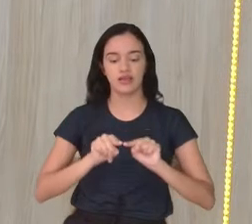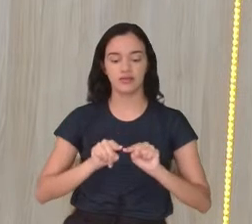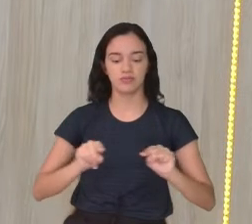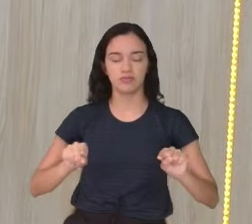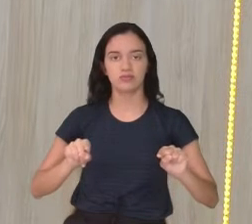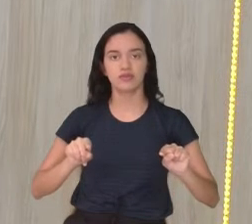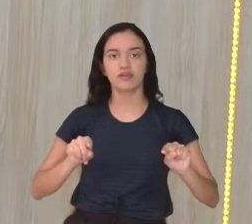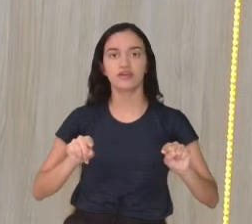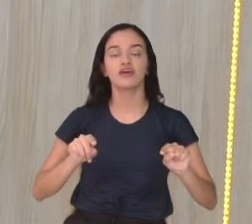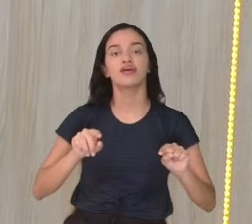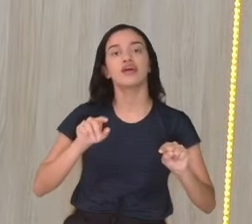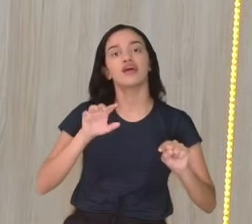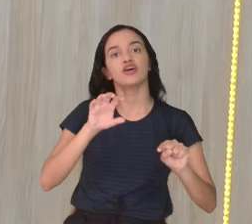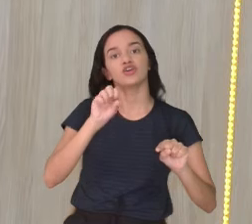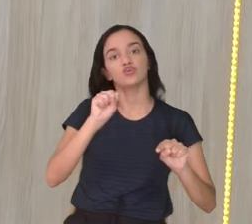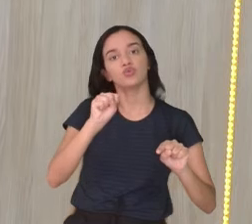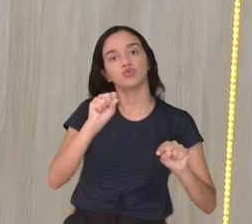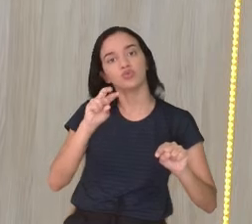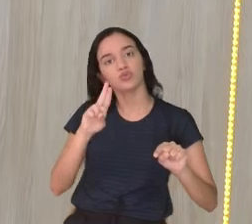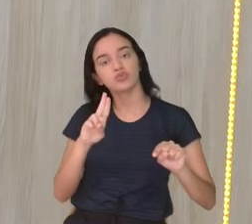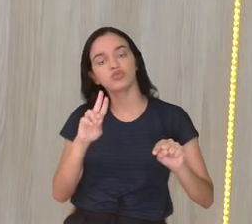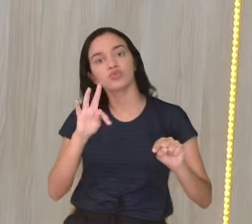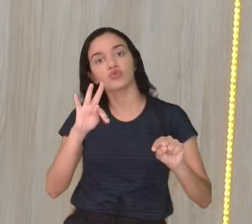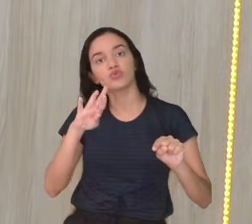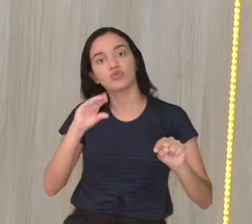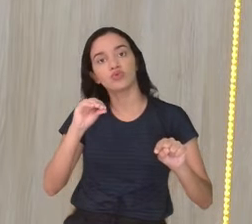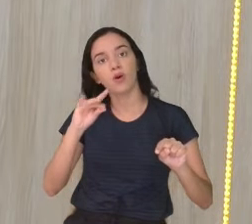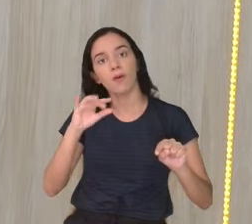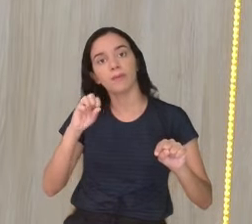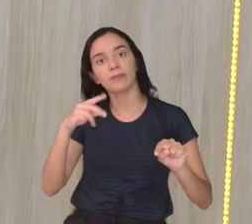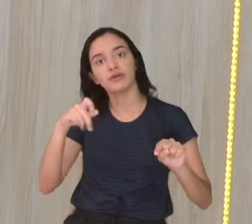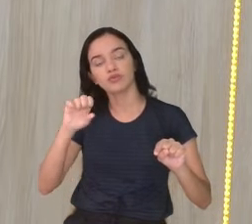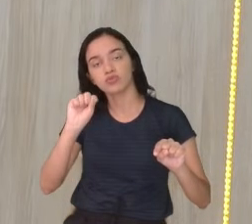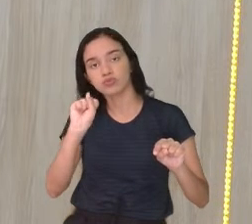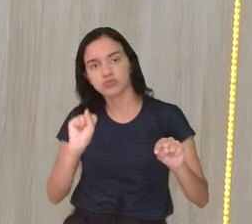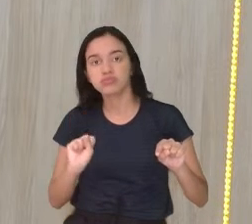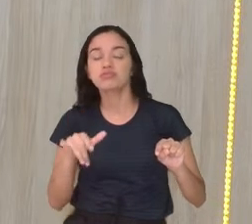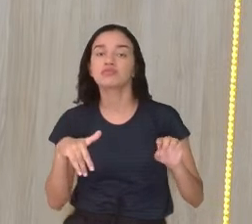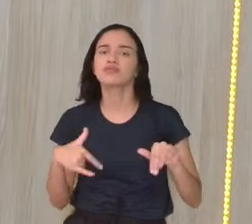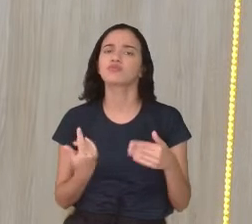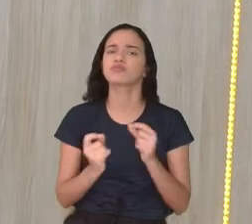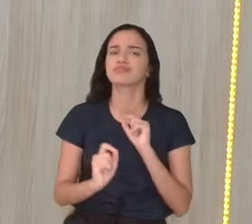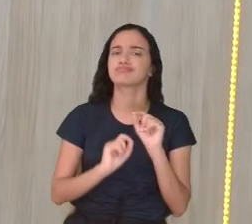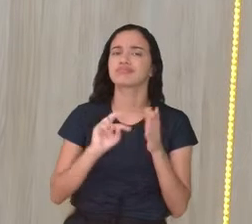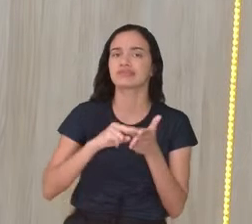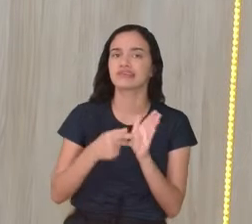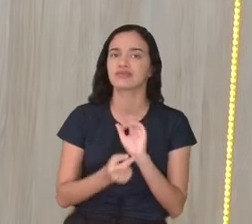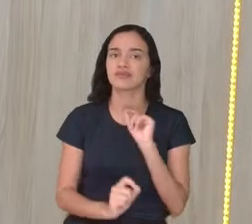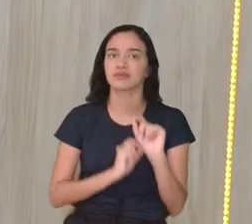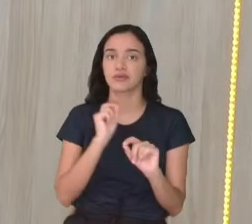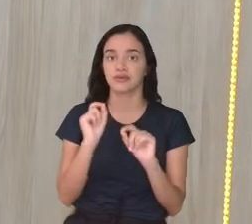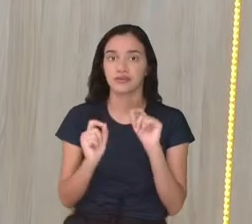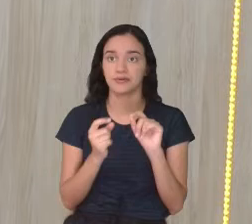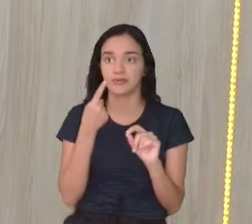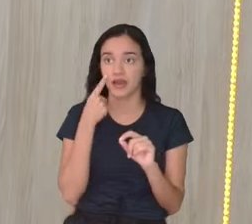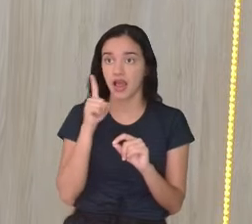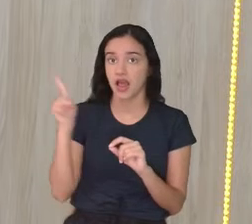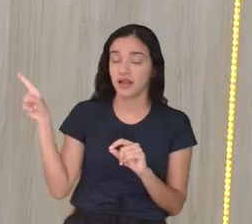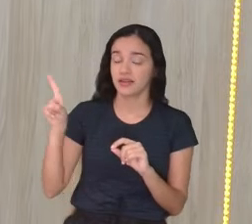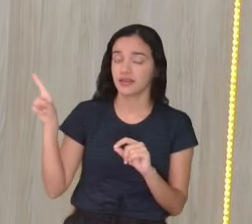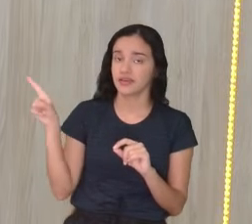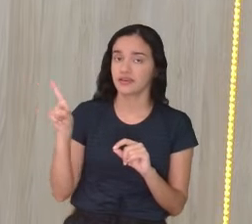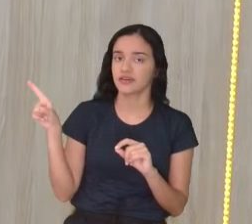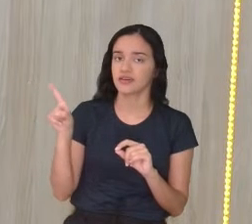círculo polar ártico e o círculo polar antártico. O que é que ele quer dizer com isso? Está vendo aí, ó, uma